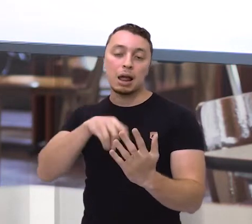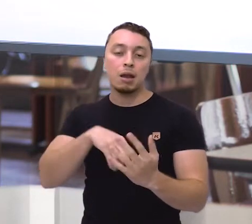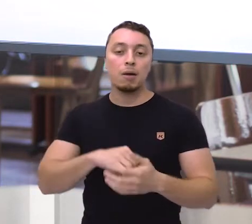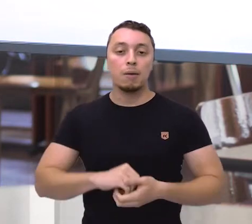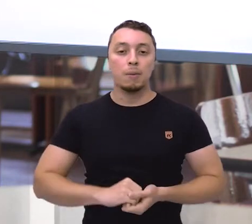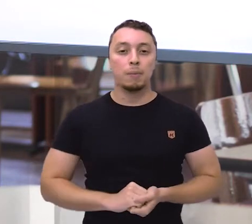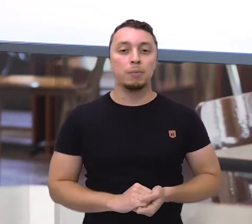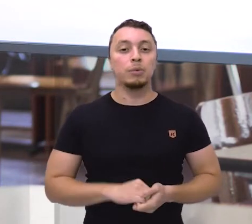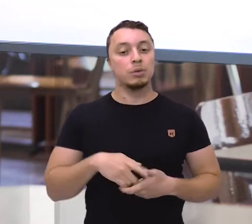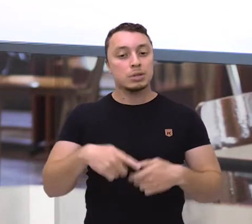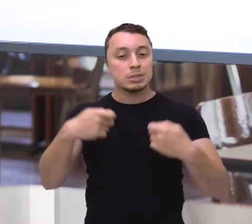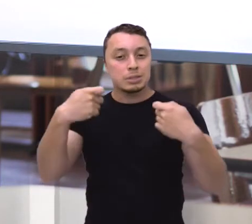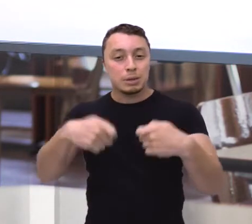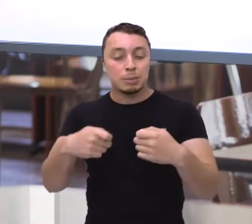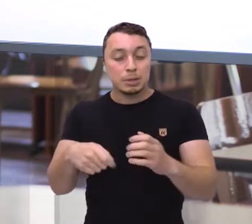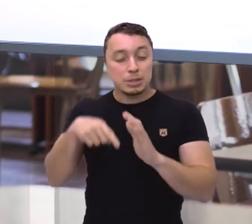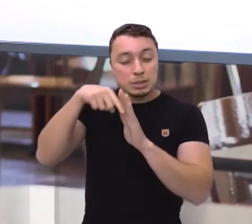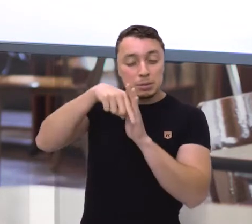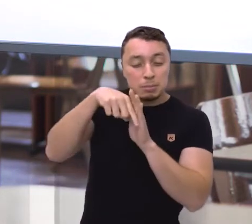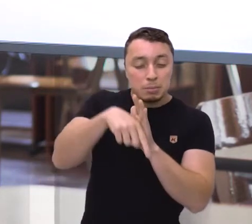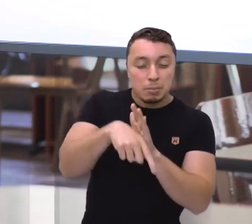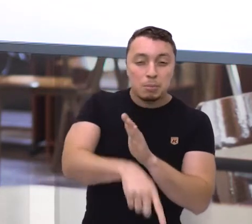está precisando se aprofundar.